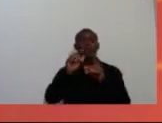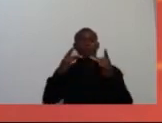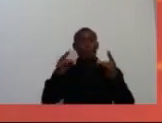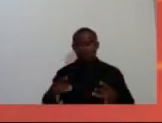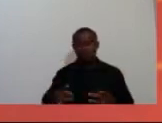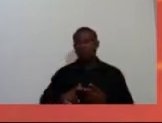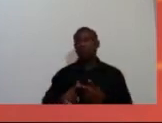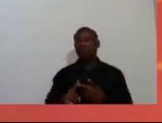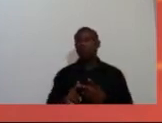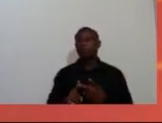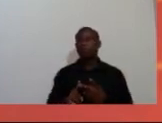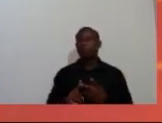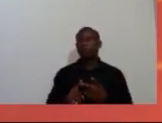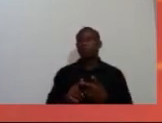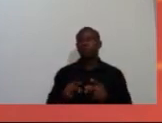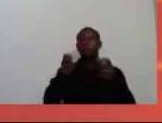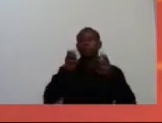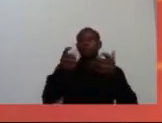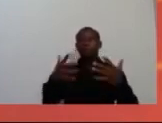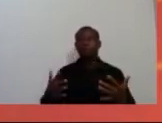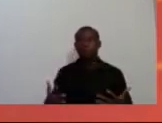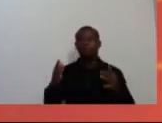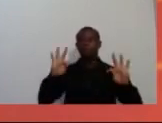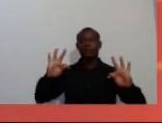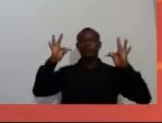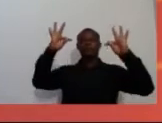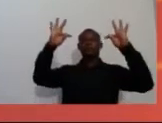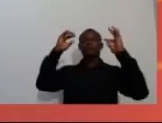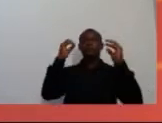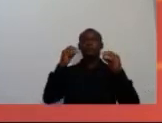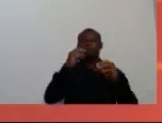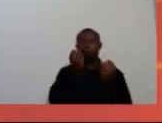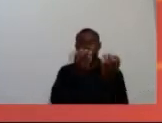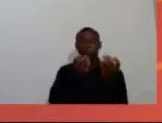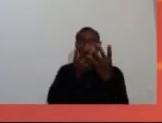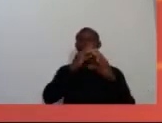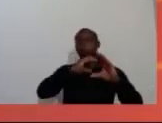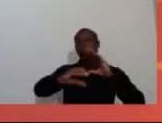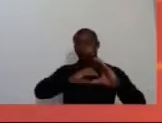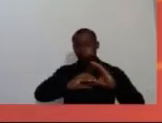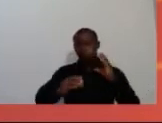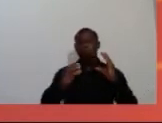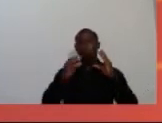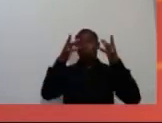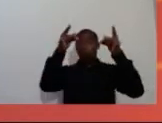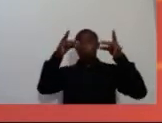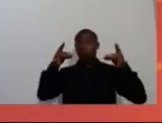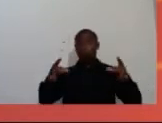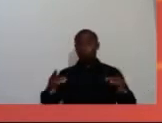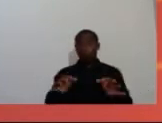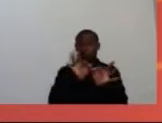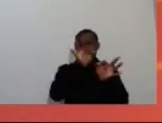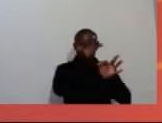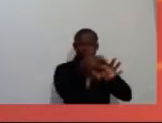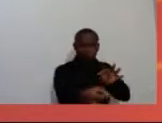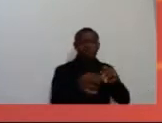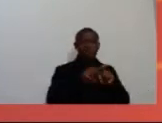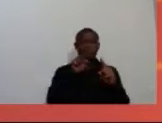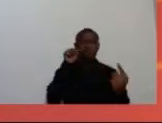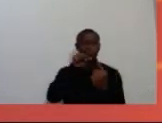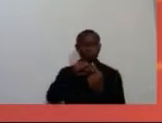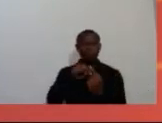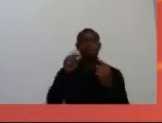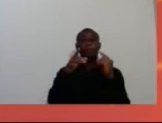muito sobre tecnologia da informação e comunicação no contexto da EAD, limites e possibilidades. Você pode mandar